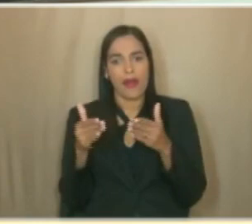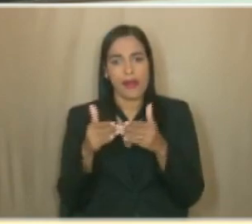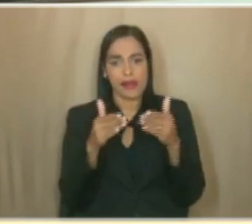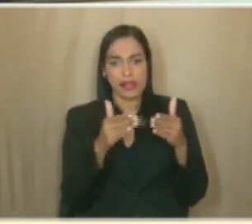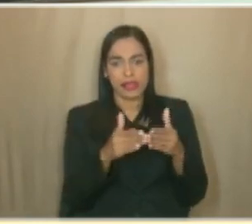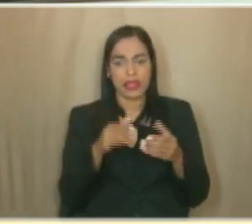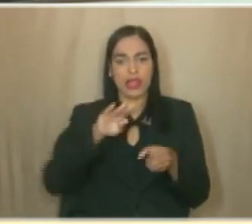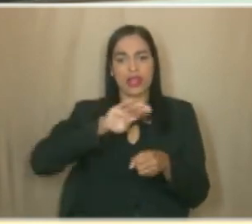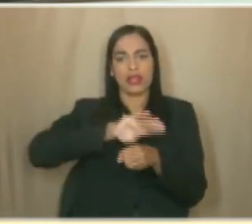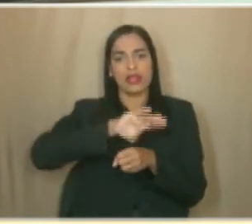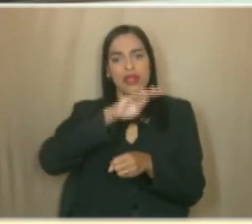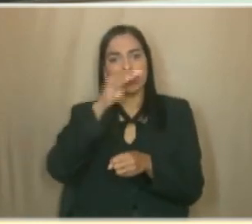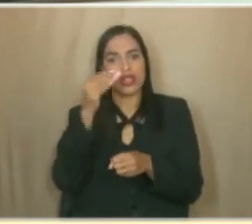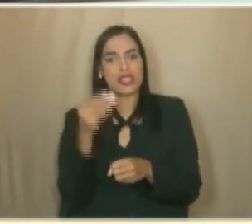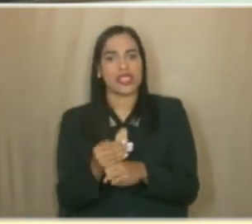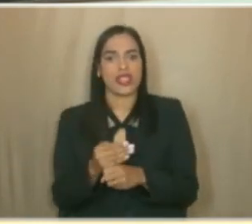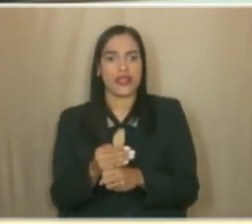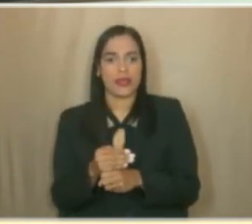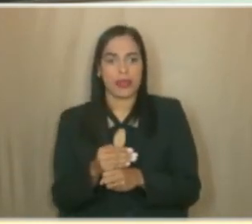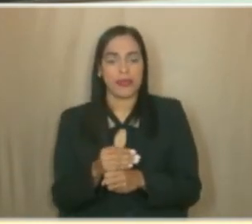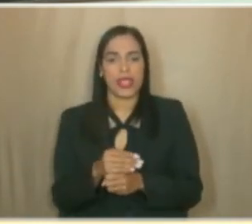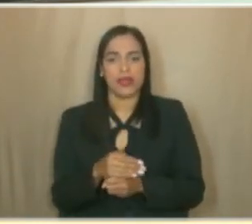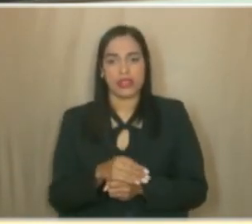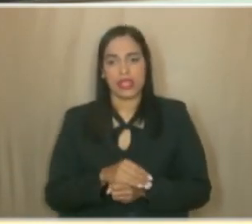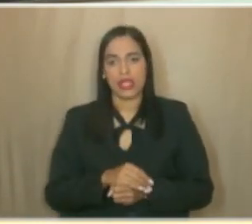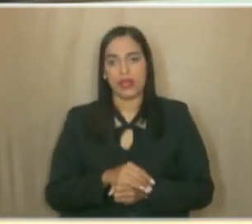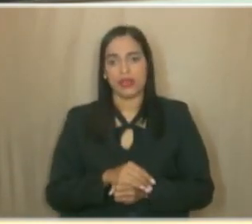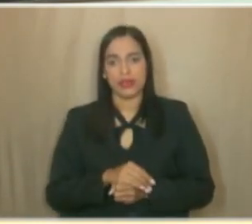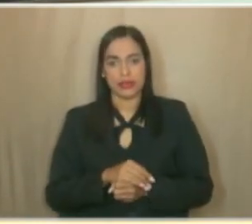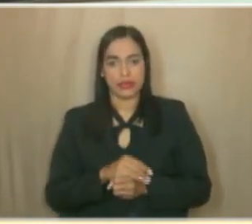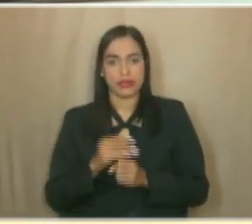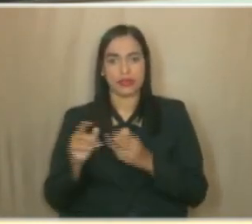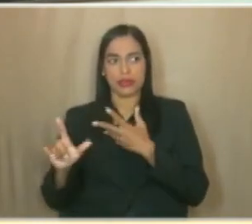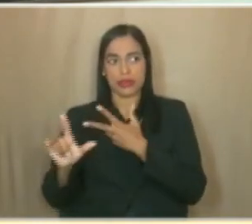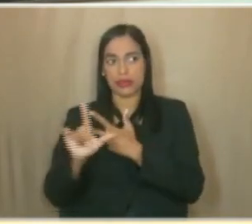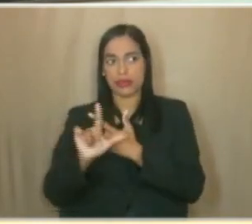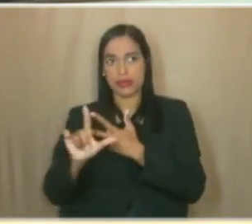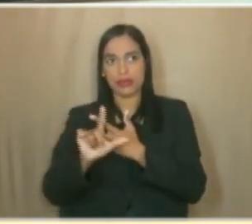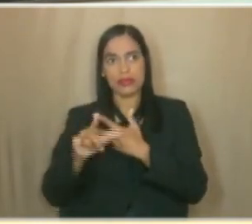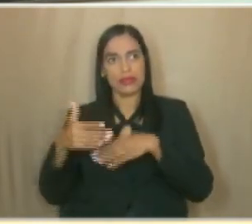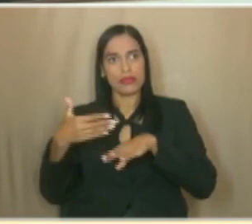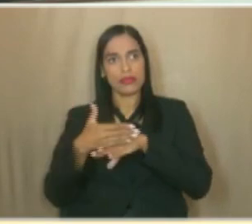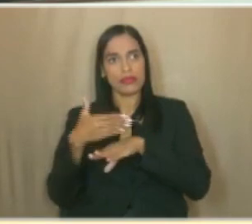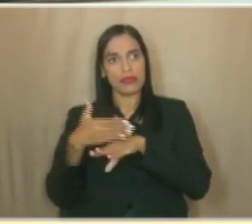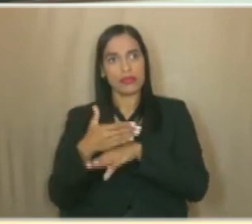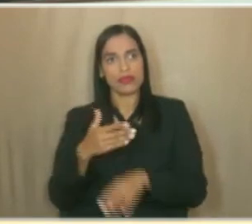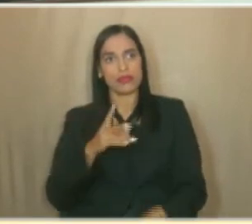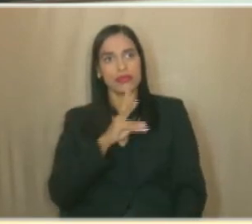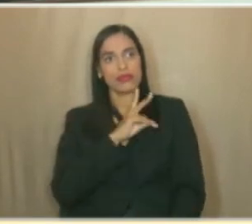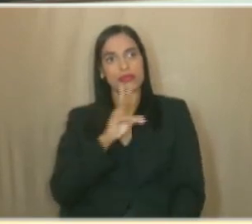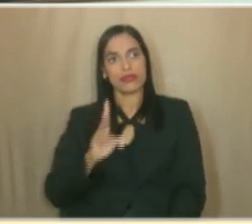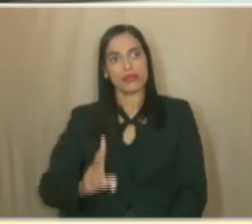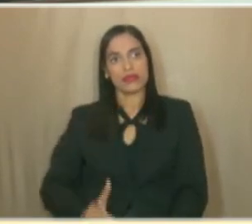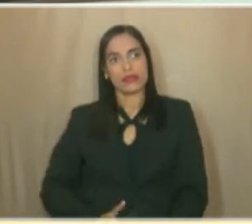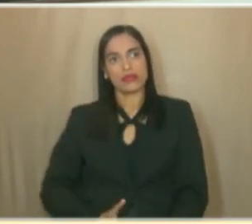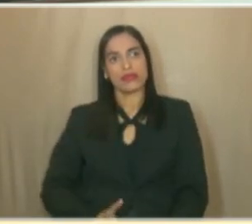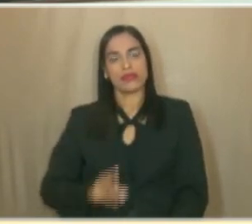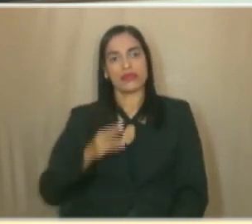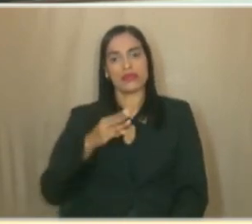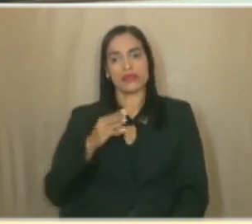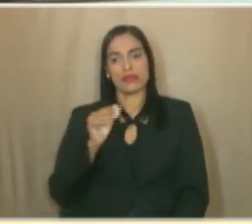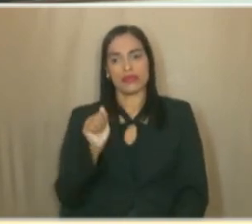casa tramita um projeto de lei de nossa autoria. Na primeira legislatura, a gente fez em parceria, em coparceria com o vereador, na época,